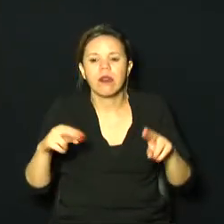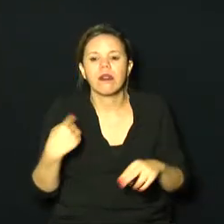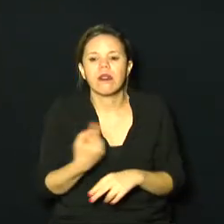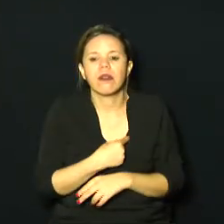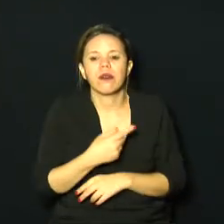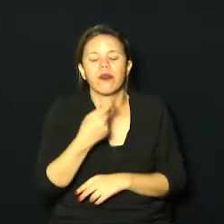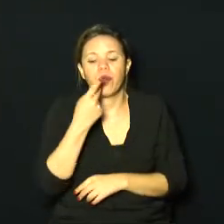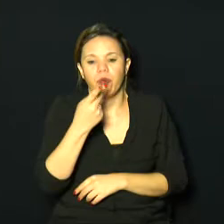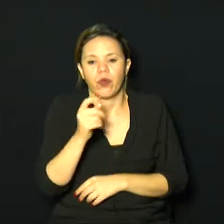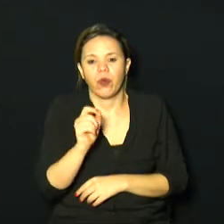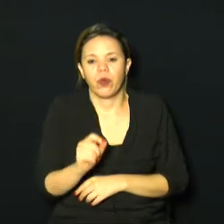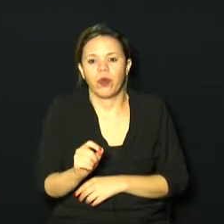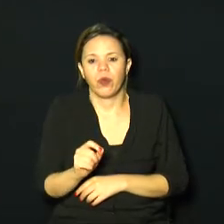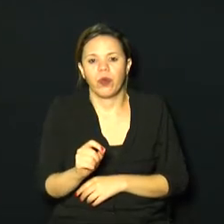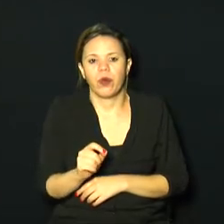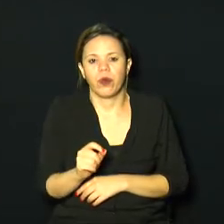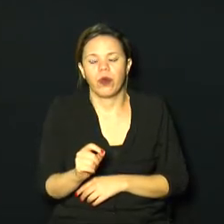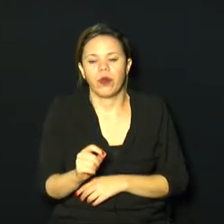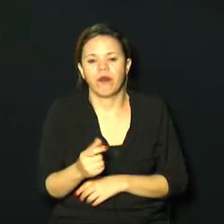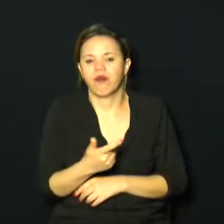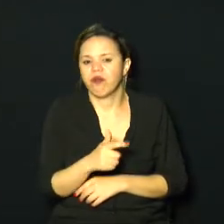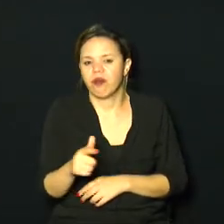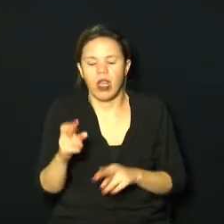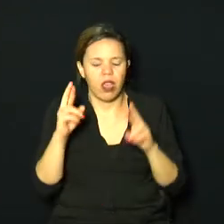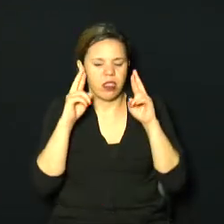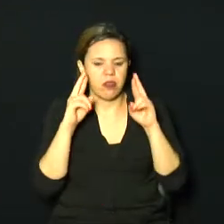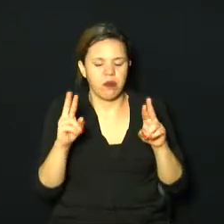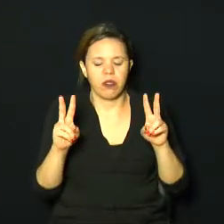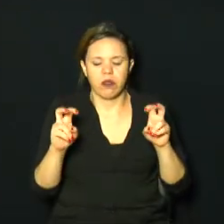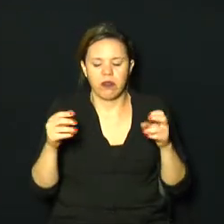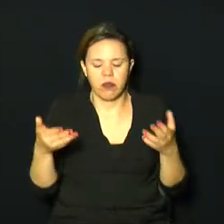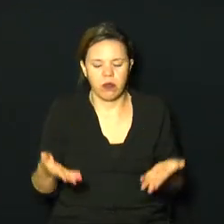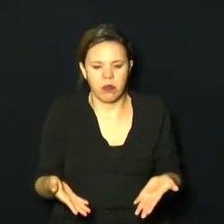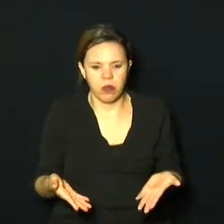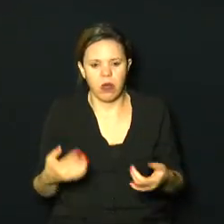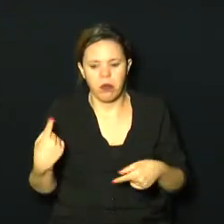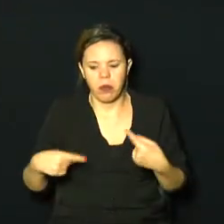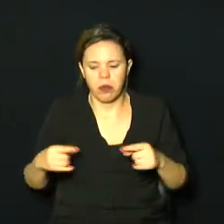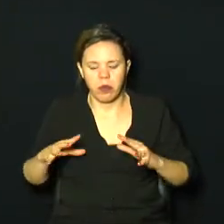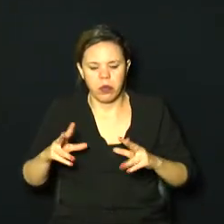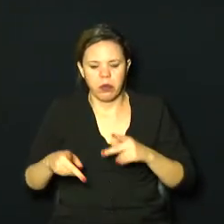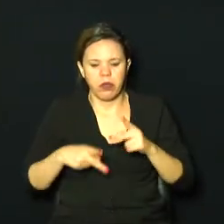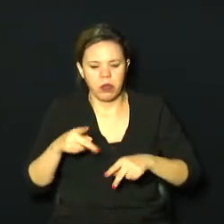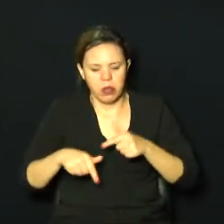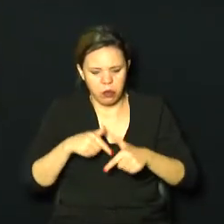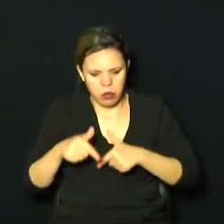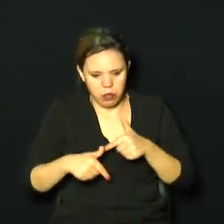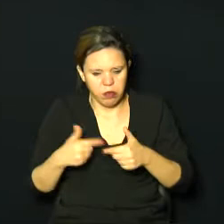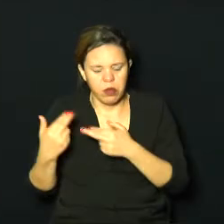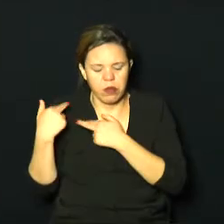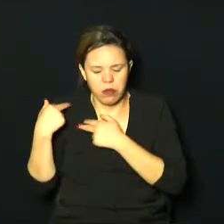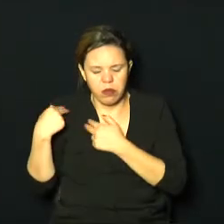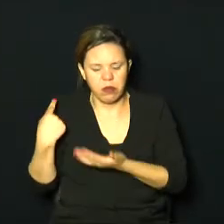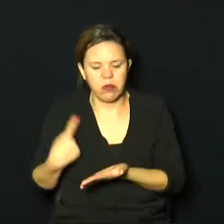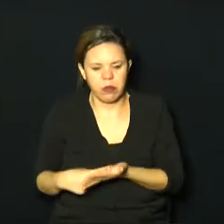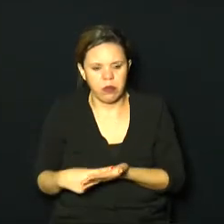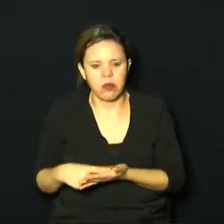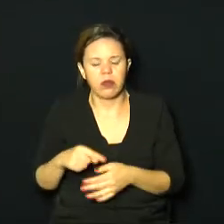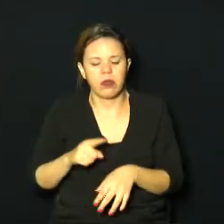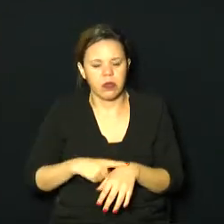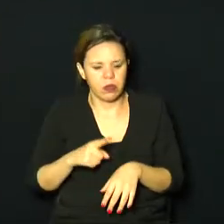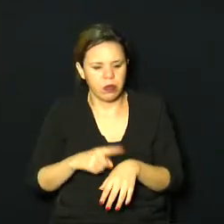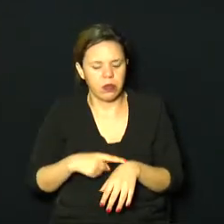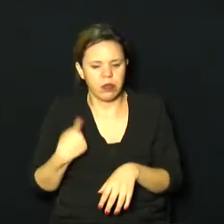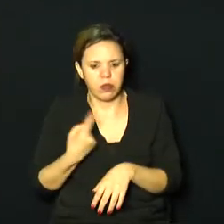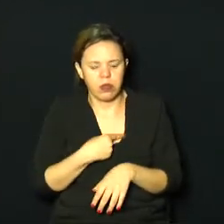só dizer é que é, no mínimo, desrespeitoso com o debate, onde todo mundo tem as suas tarefas e dedicou um tempo para